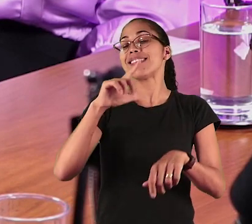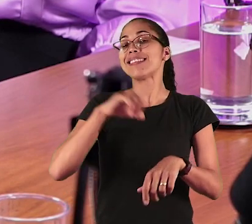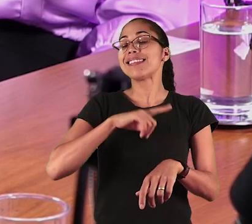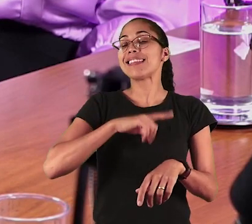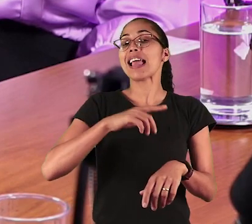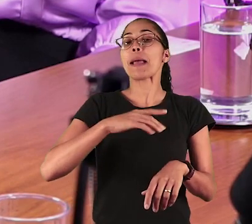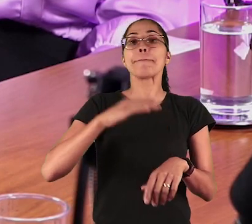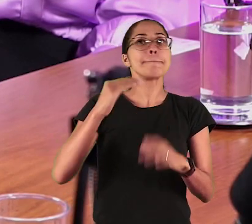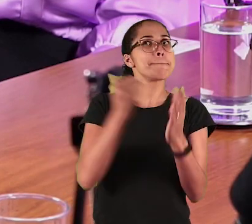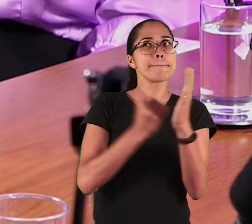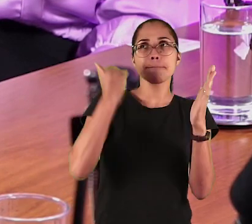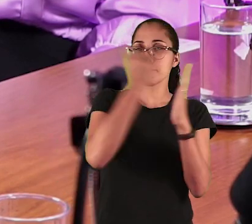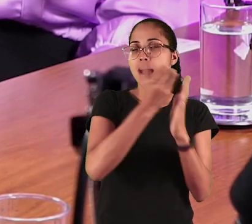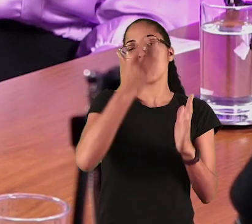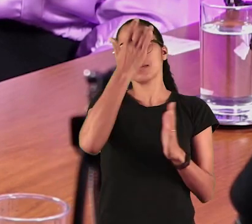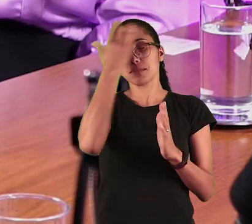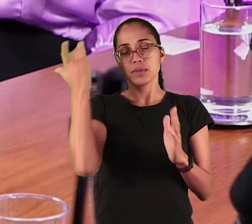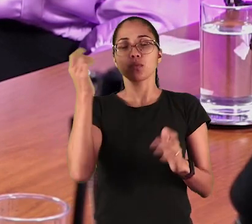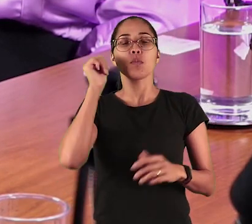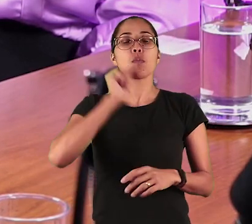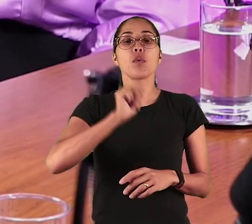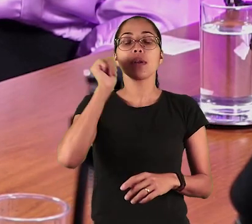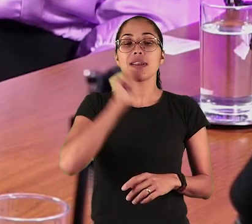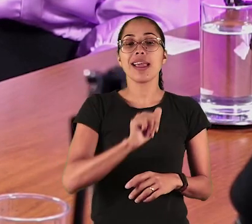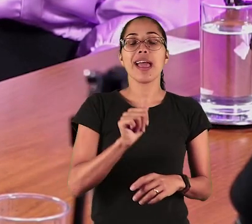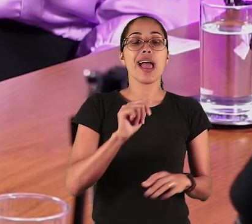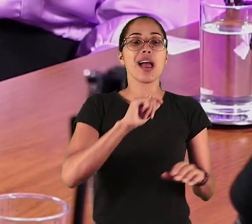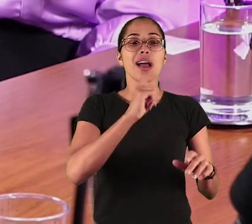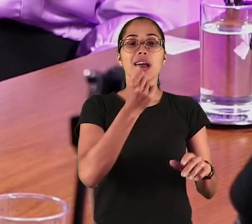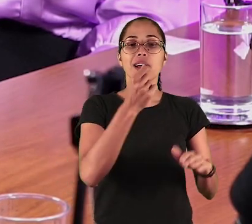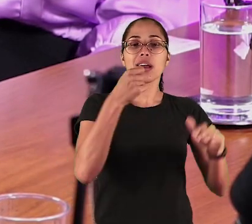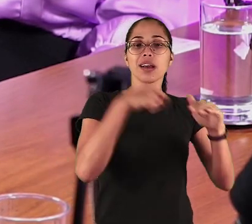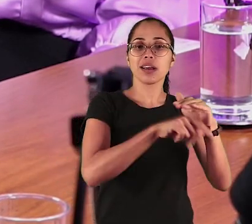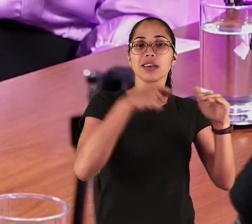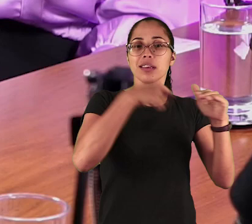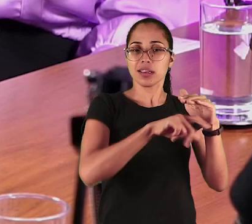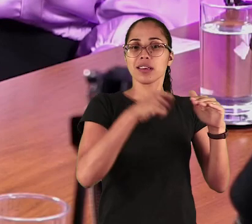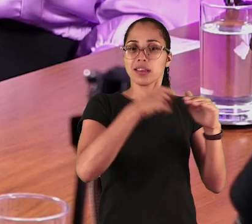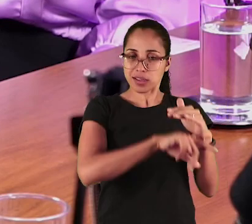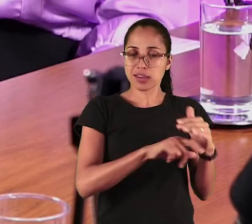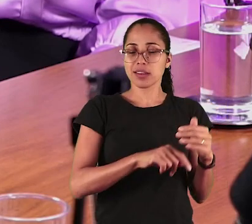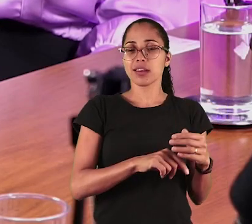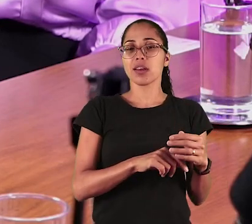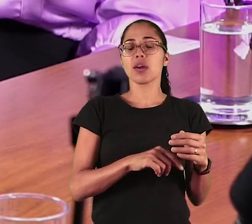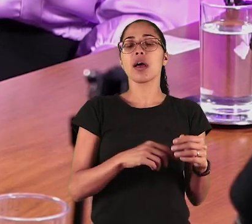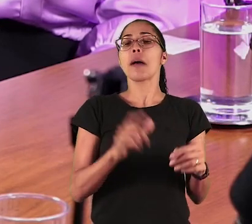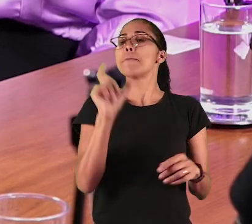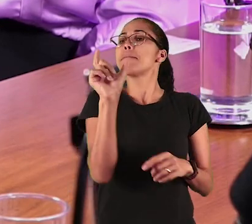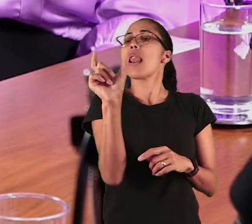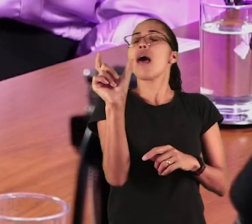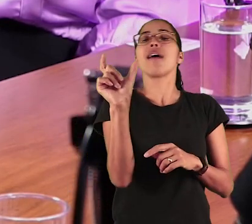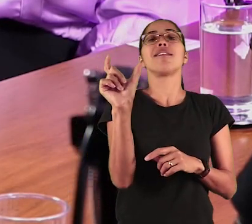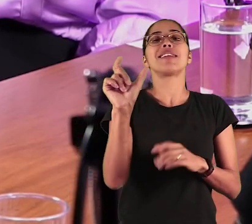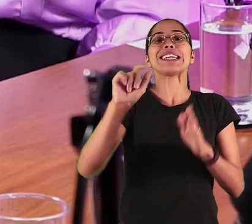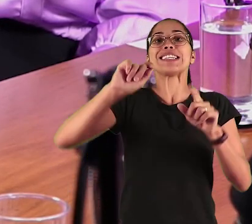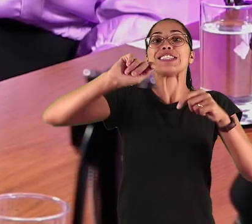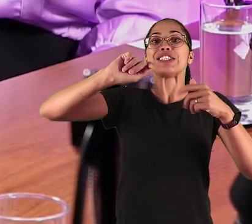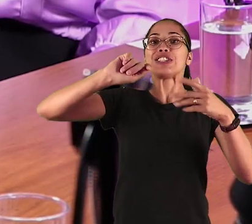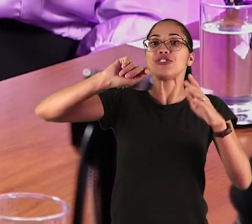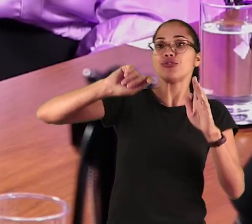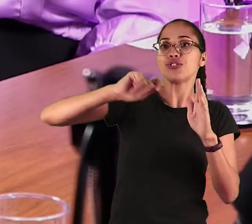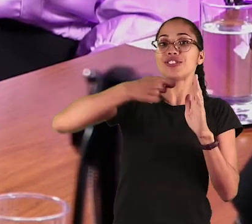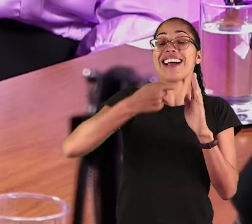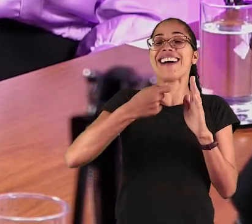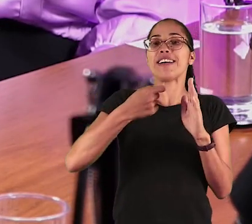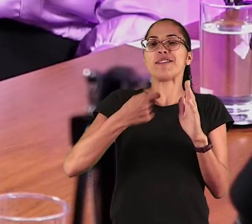nessas áreas dentro do mercado e assim tou palavras ou também o que que foi um momento chave assim decisivo na carreira de cada uma